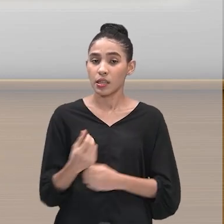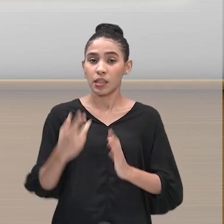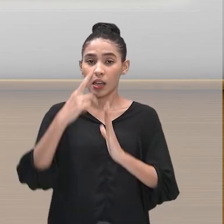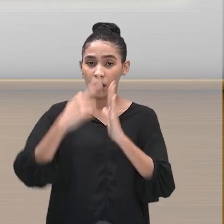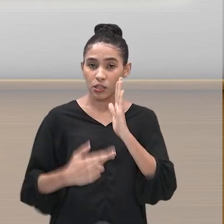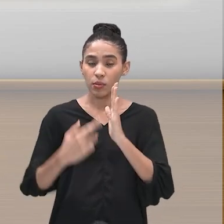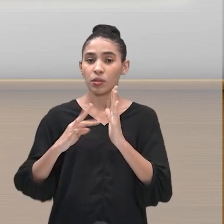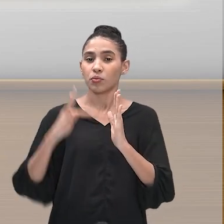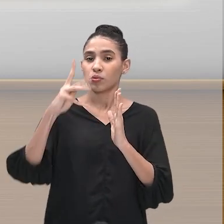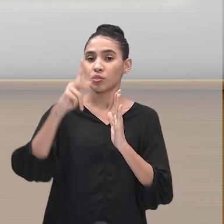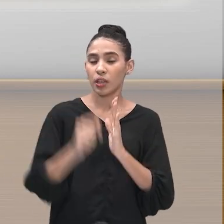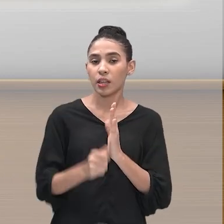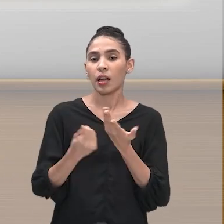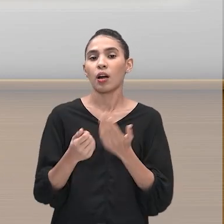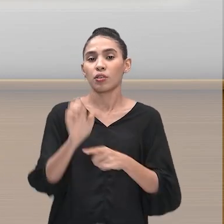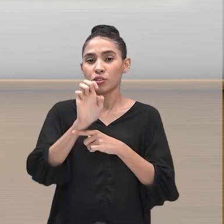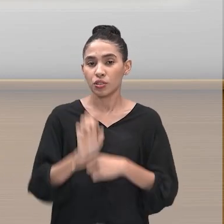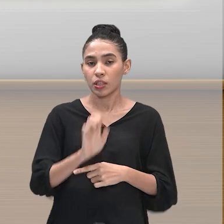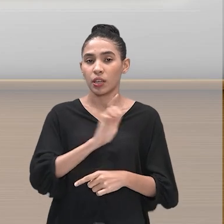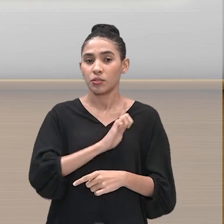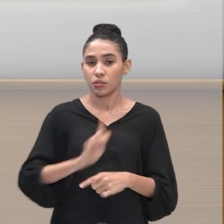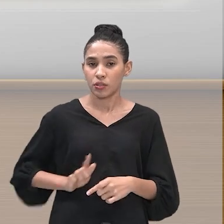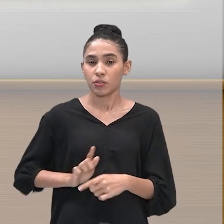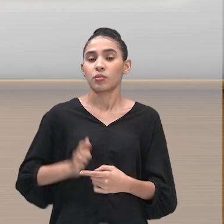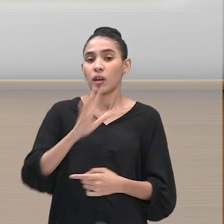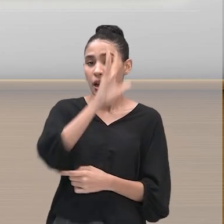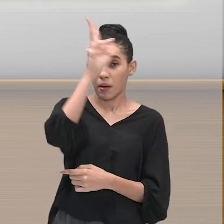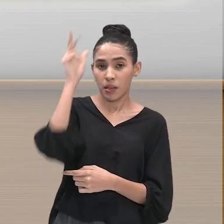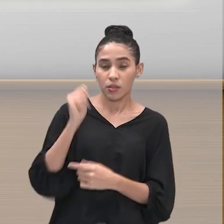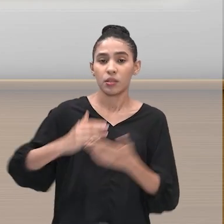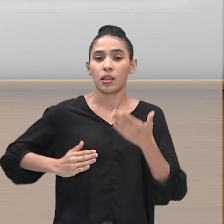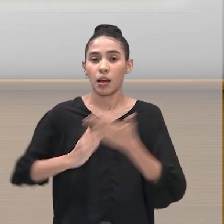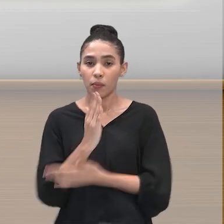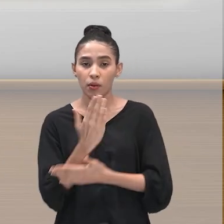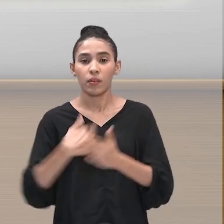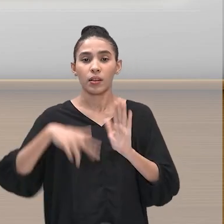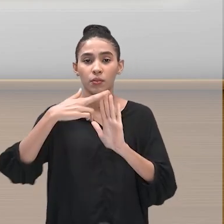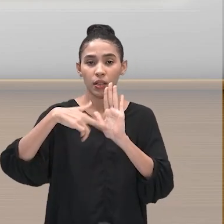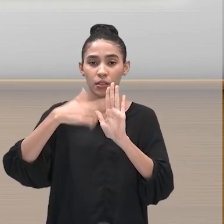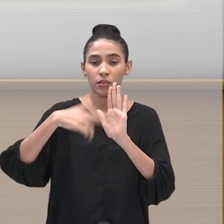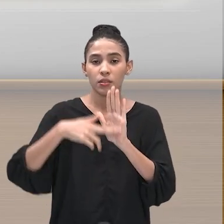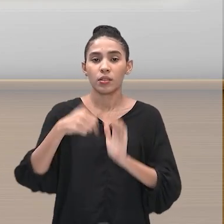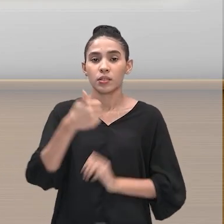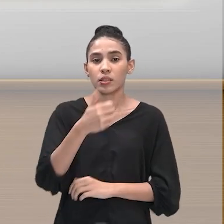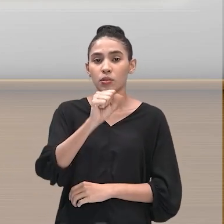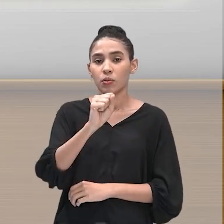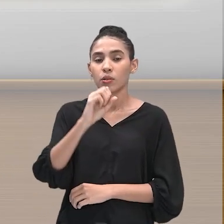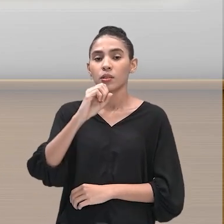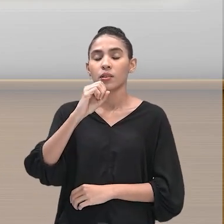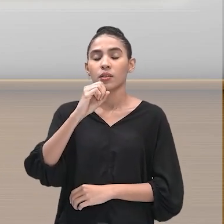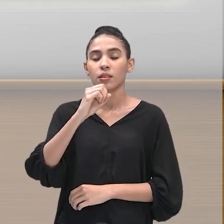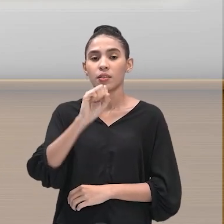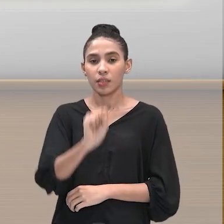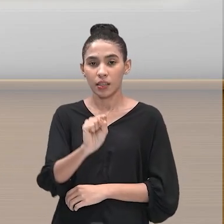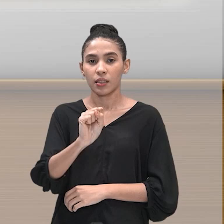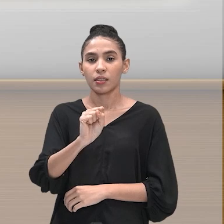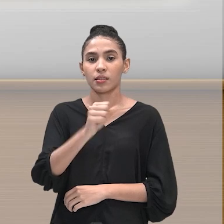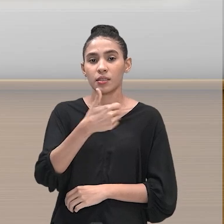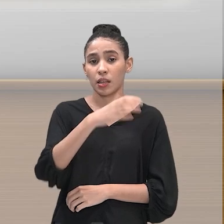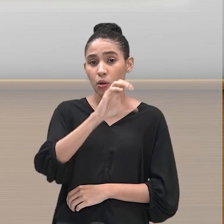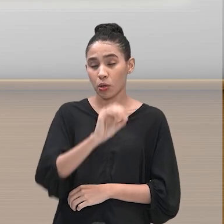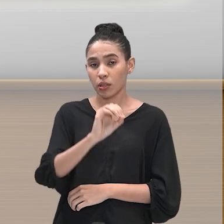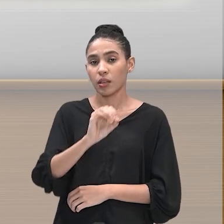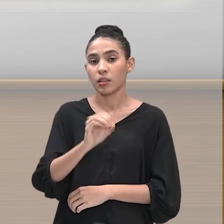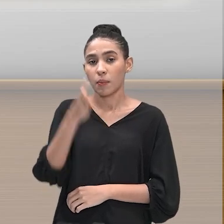Geral das Escolas da Rede Estadual do Ensino do Amazonas, aprovado sob a resolução número 180 de 2022. Então, 2022 foi